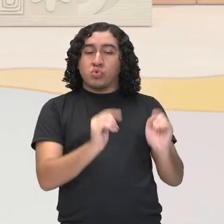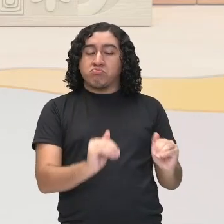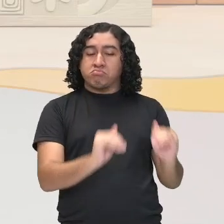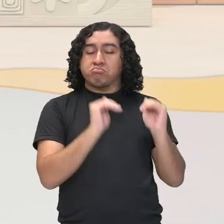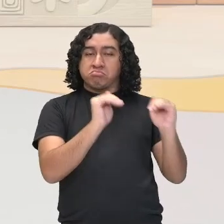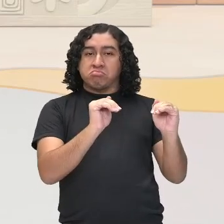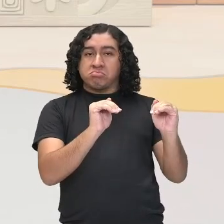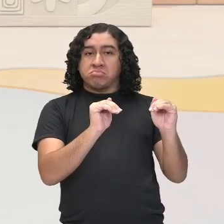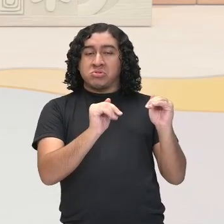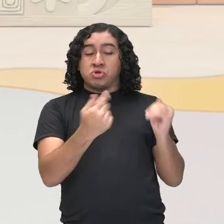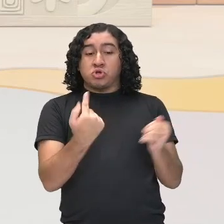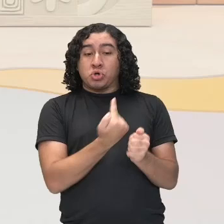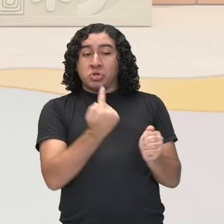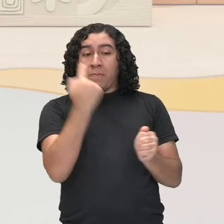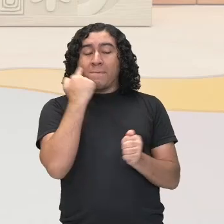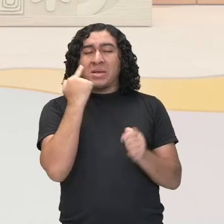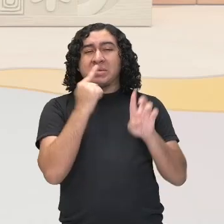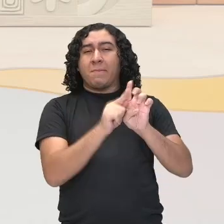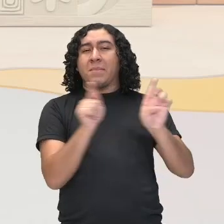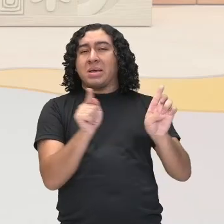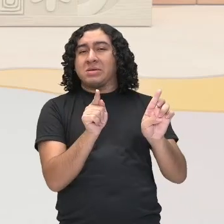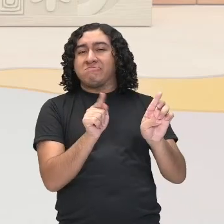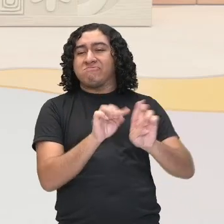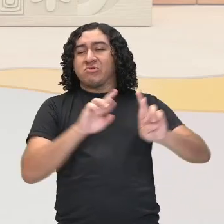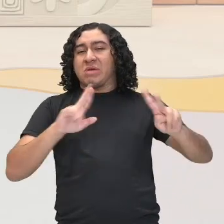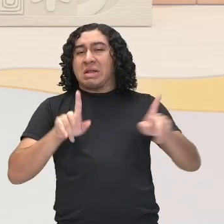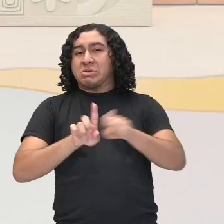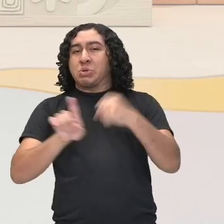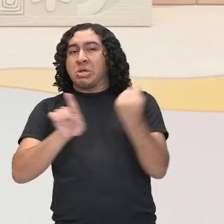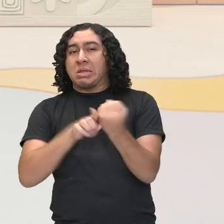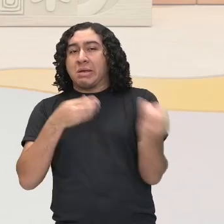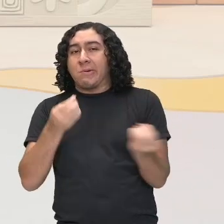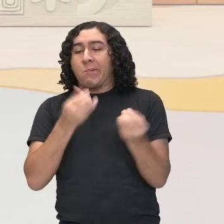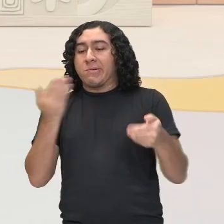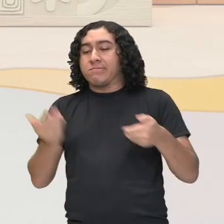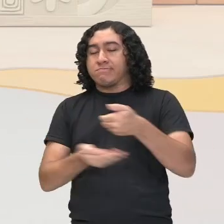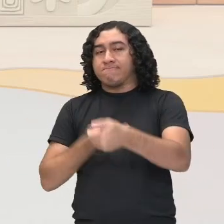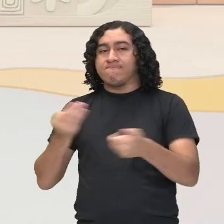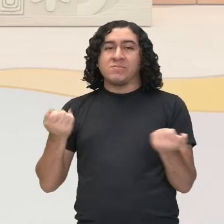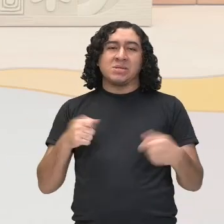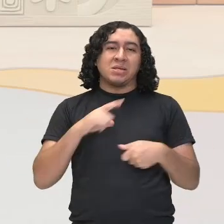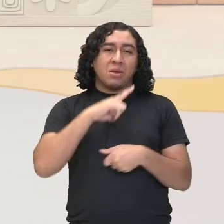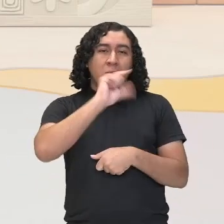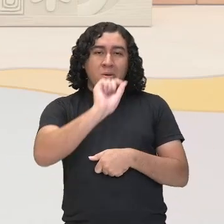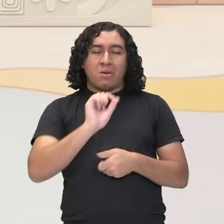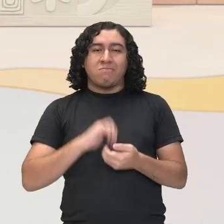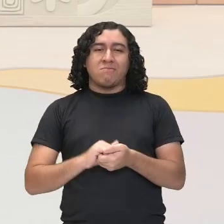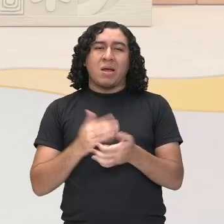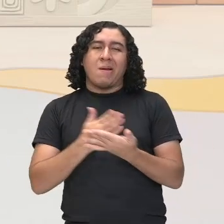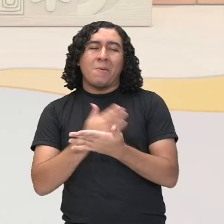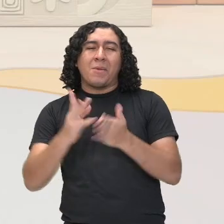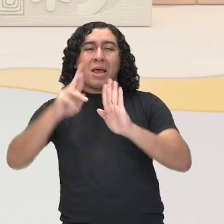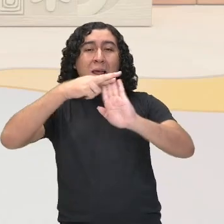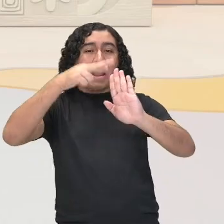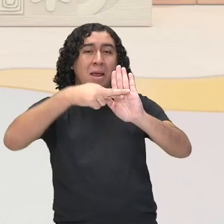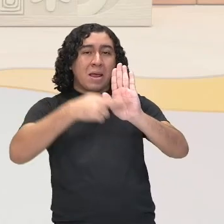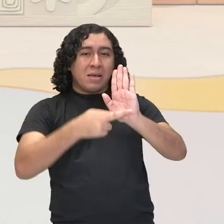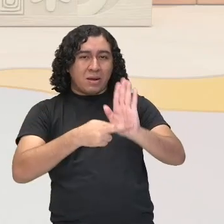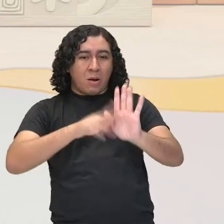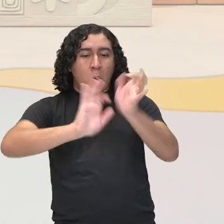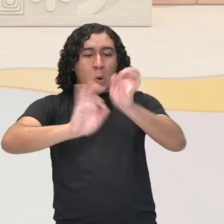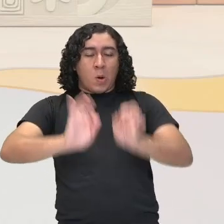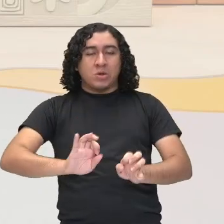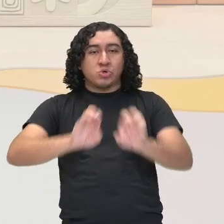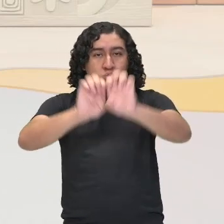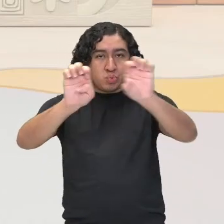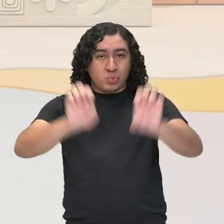que ele vai reconhecer que isso não vai dar certo numa sociedade. É preciso ter ali regras, é preciso ter ordem. E